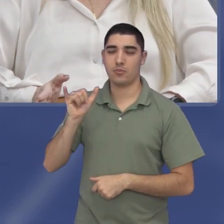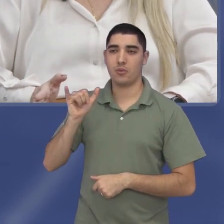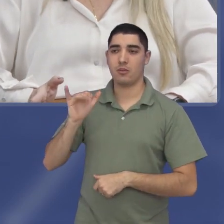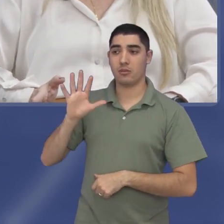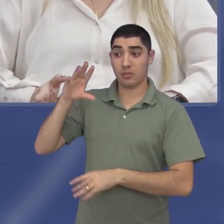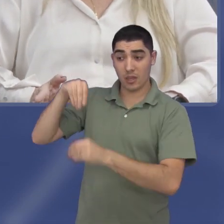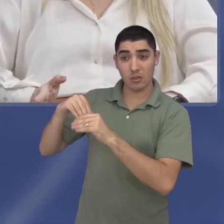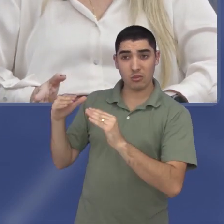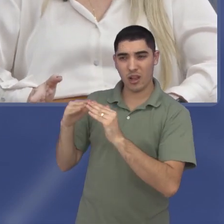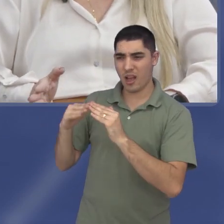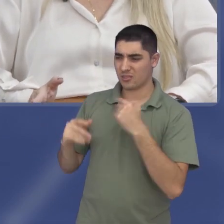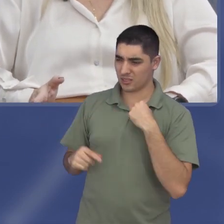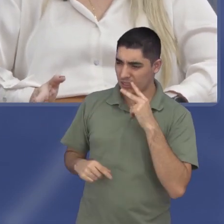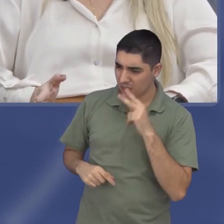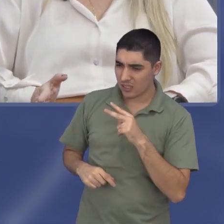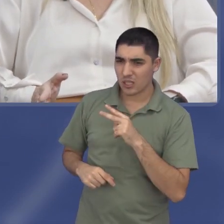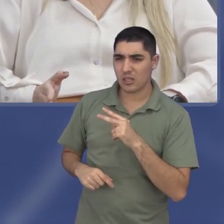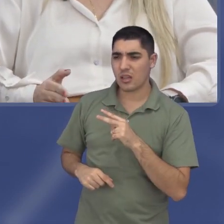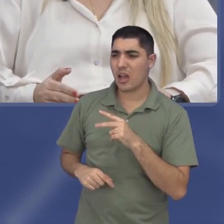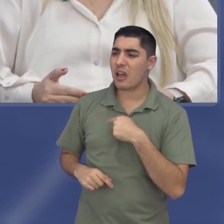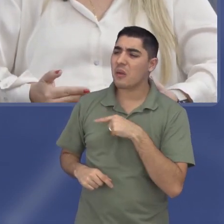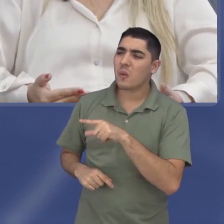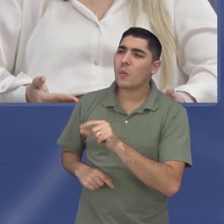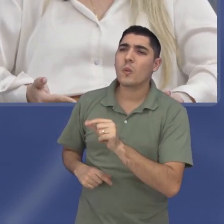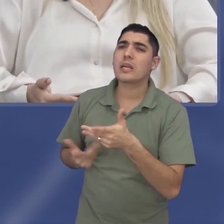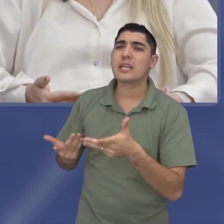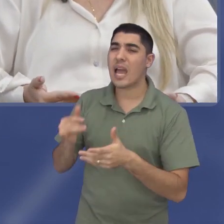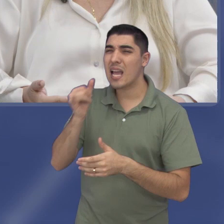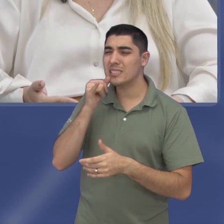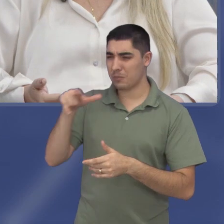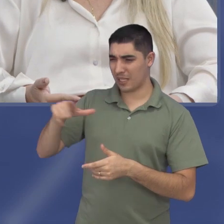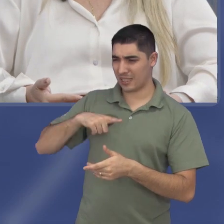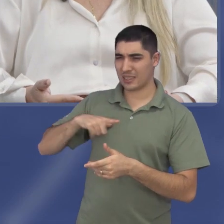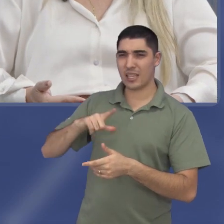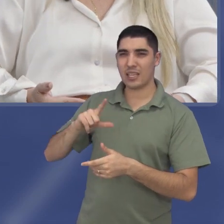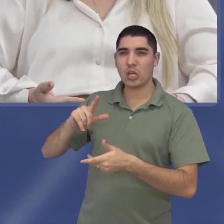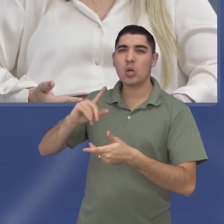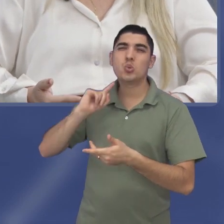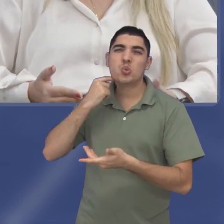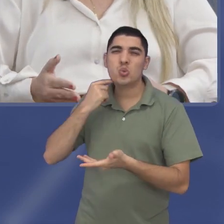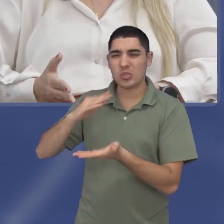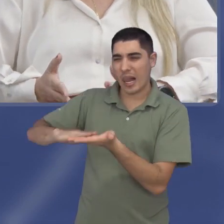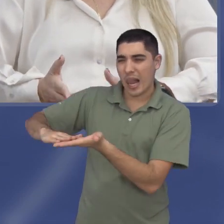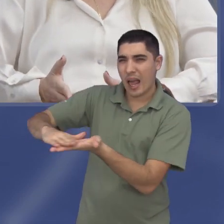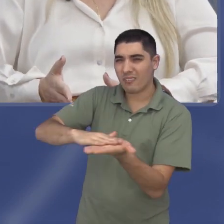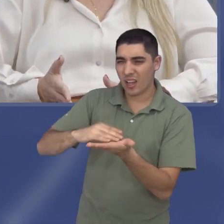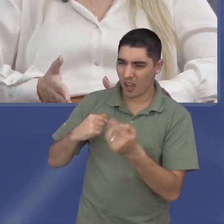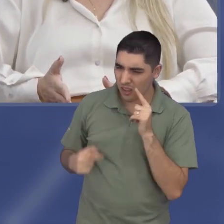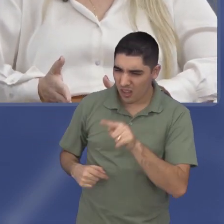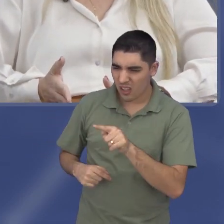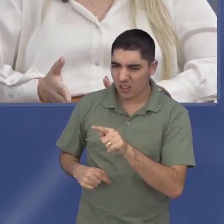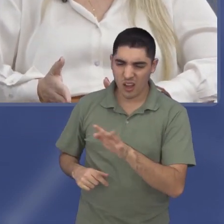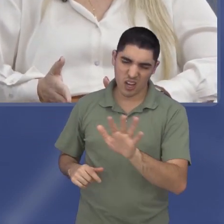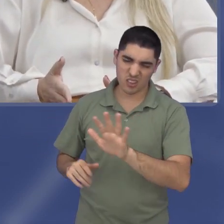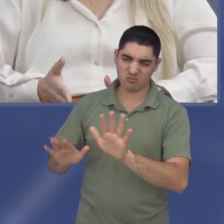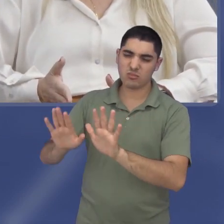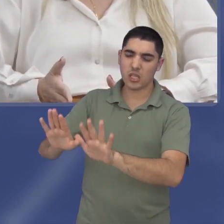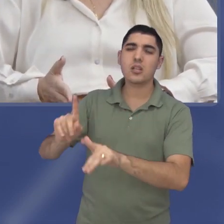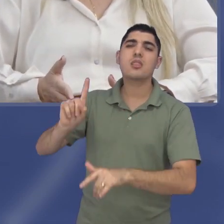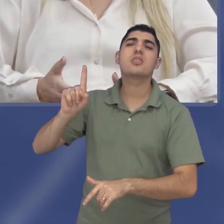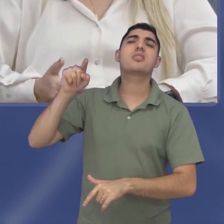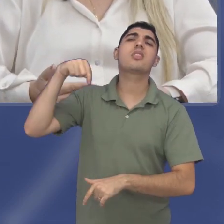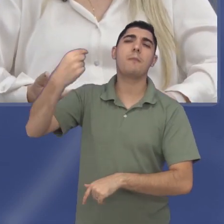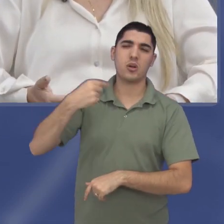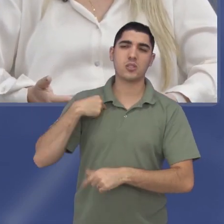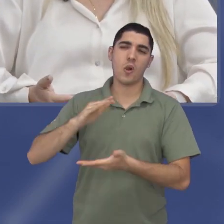e não ver. Nossa, mas o que é isso? Eu vou olhar para uma pia naquele momento e vou falar, não, hoje eu posso lavar mais tarde essa louça.